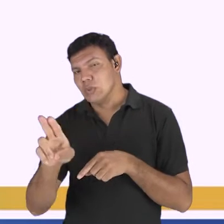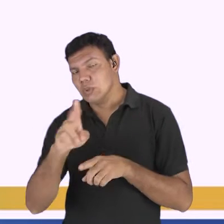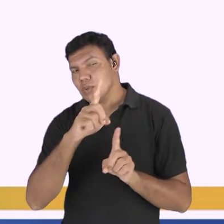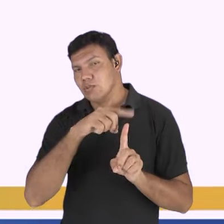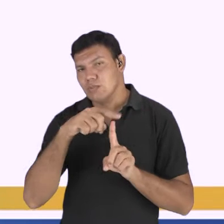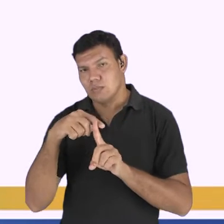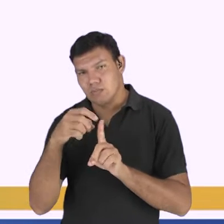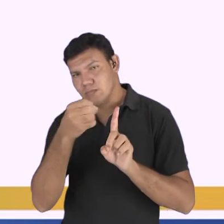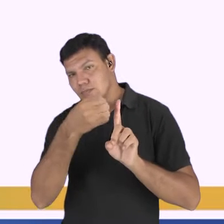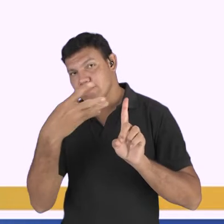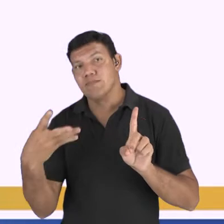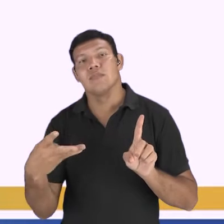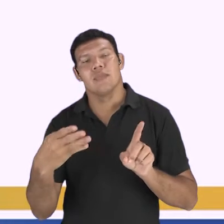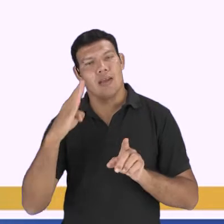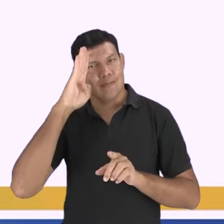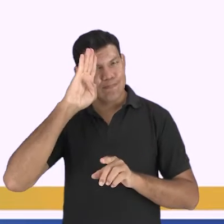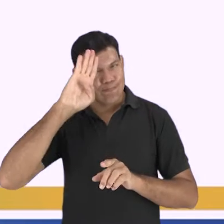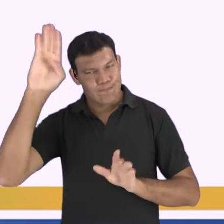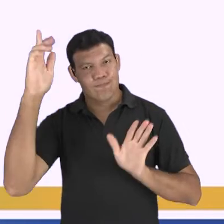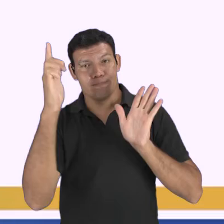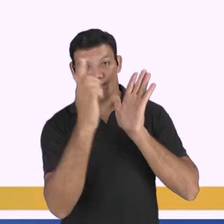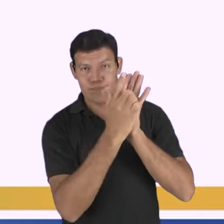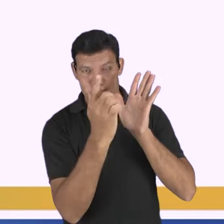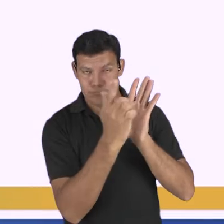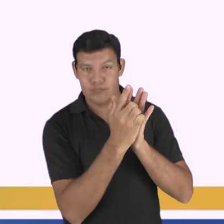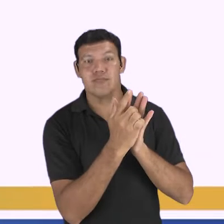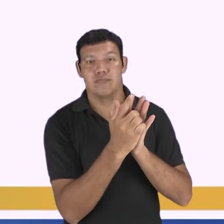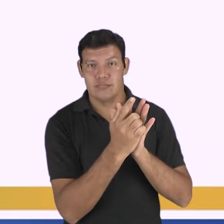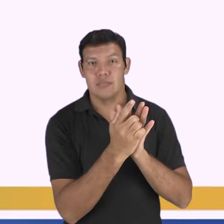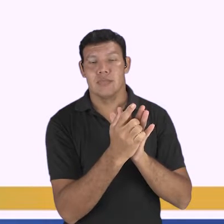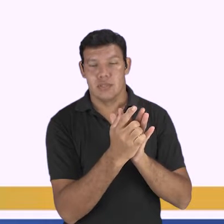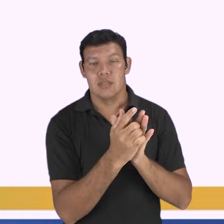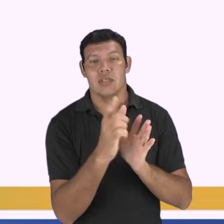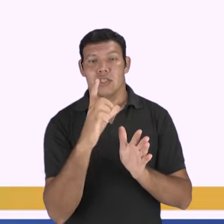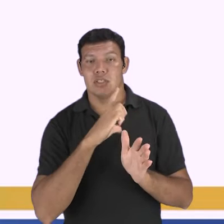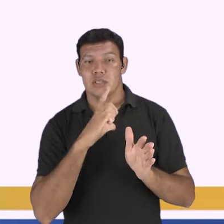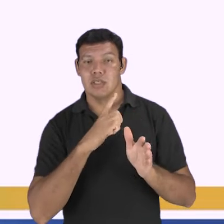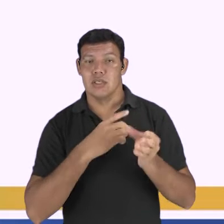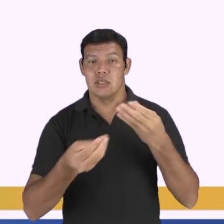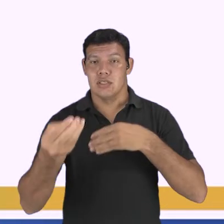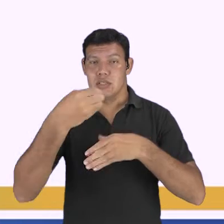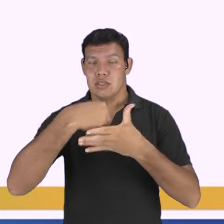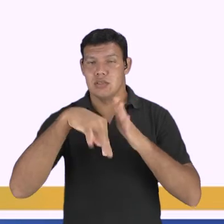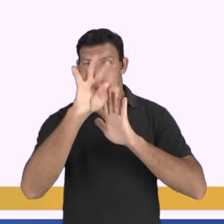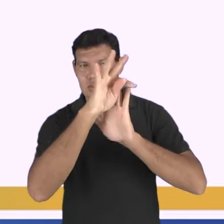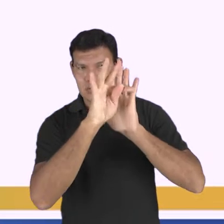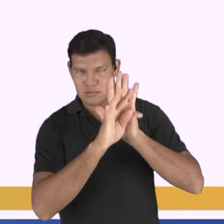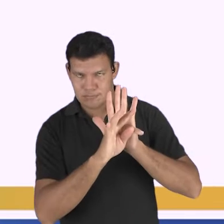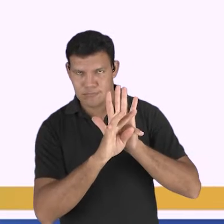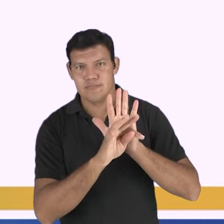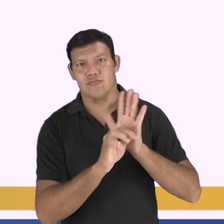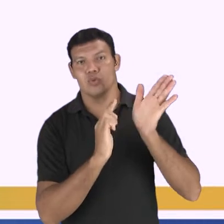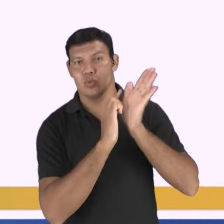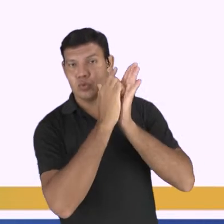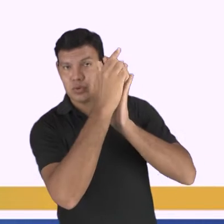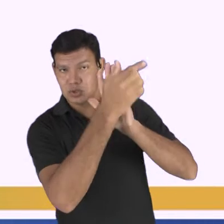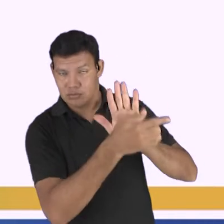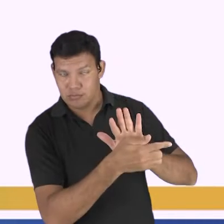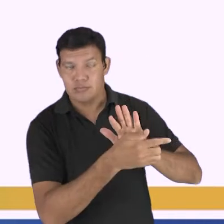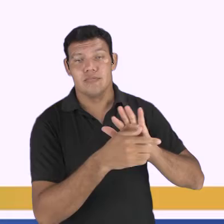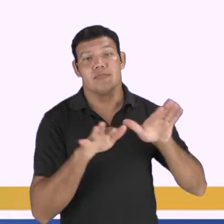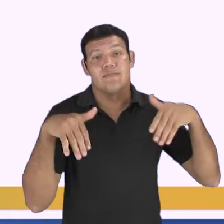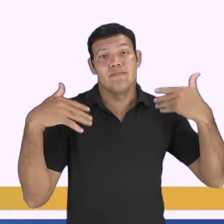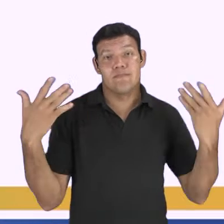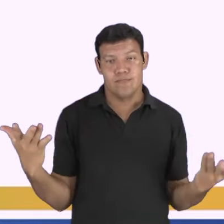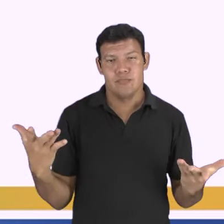Então, essas são as principais funções que os operadores vão desenvolver aí dentro do texto, dentro dos gêneros textuais, tá? Entretanto,